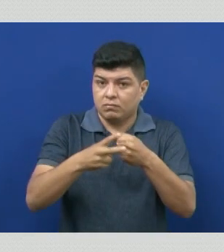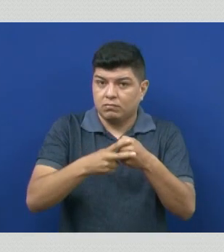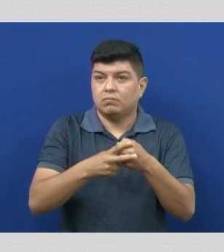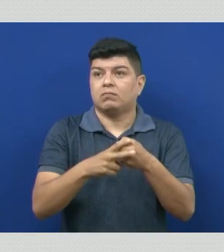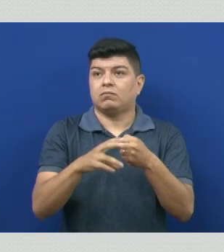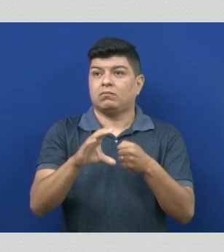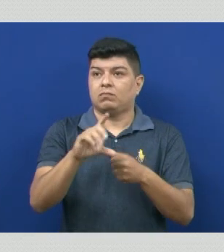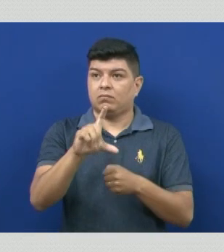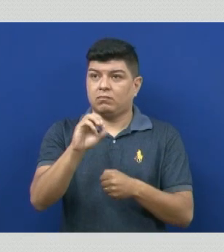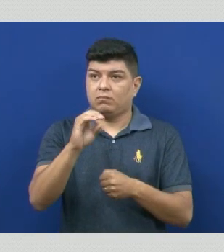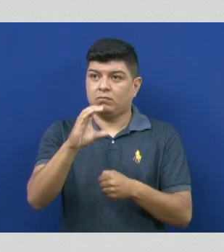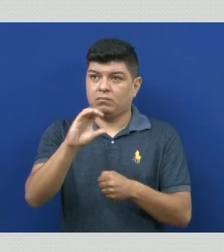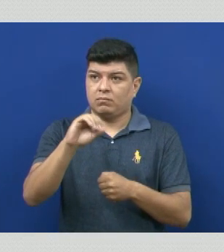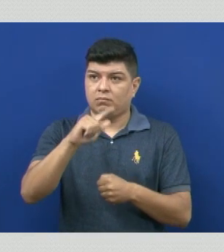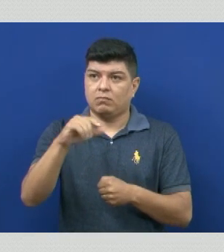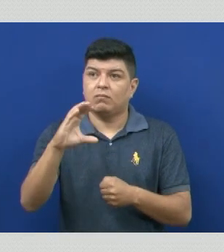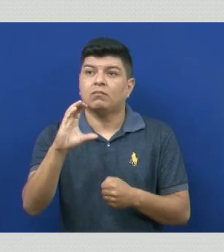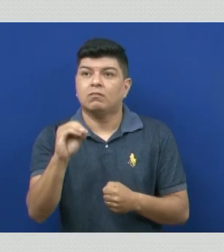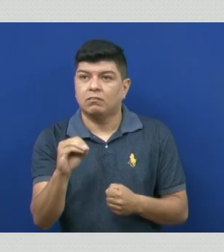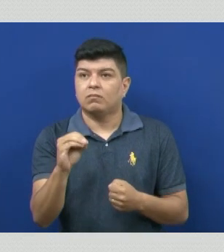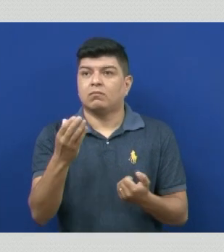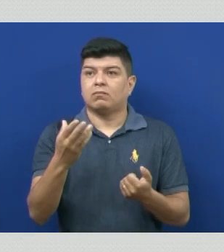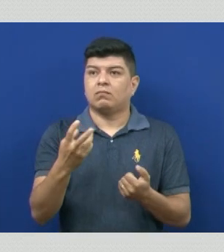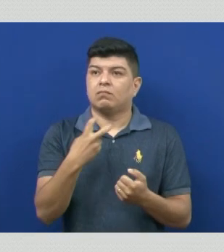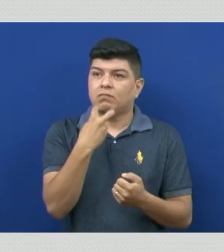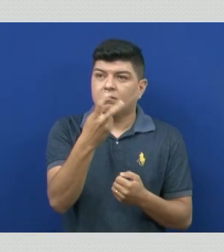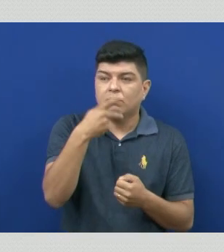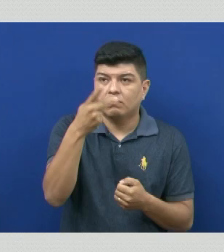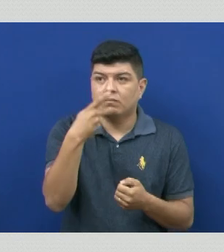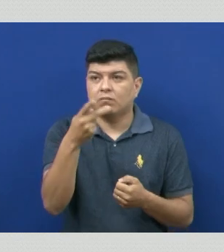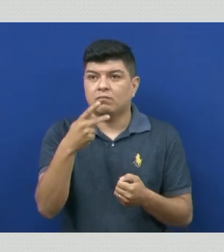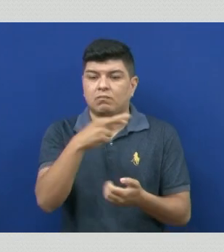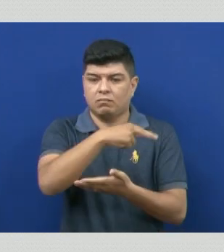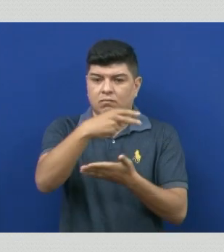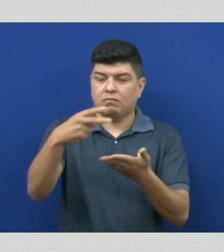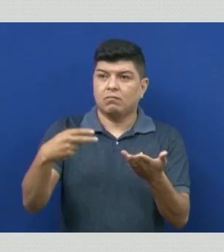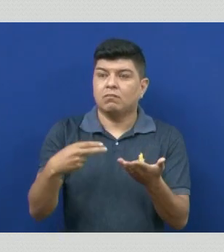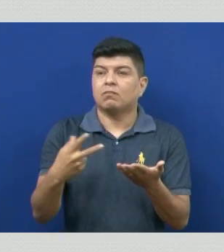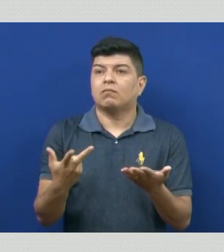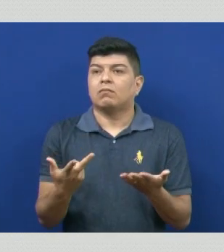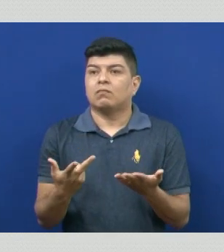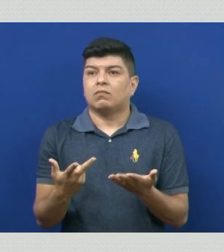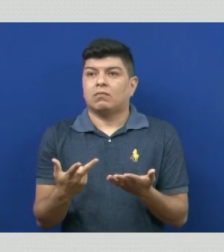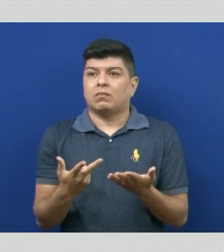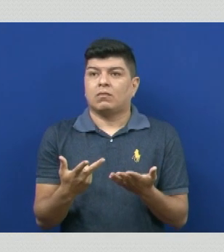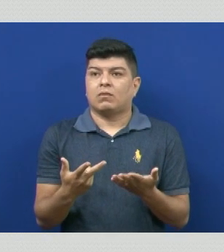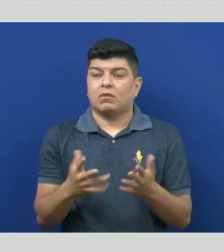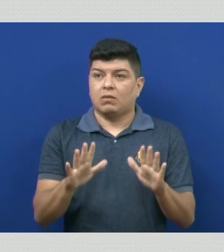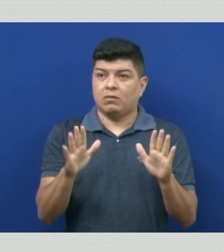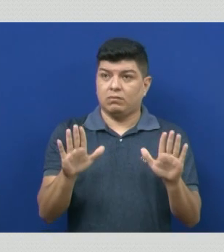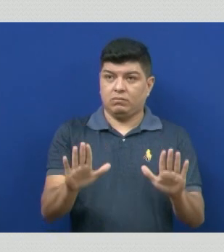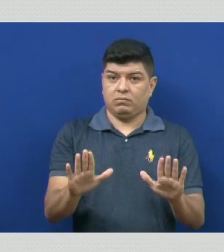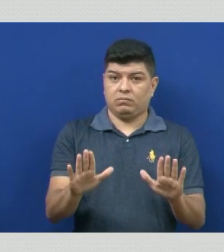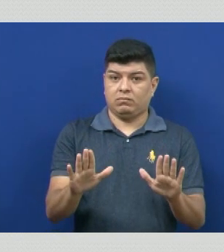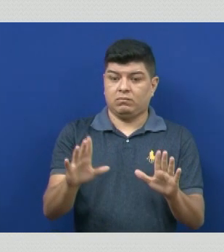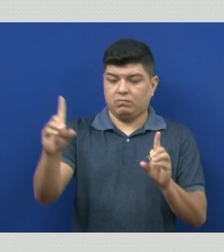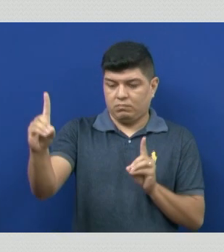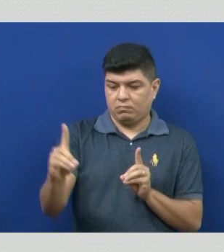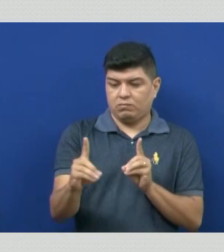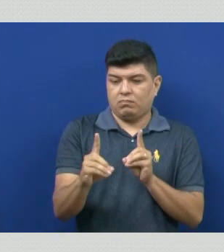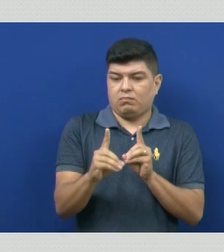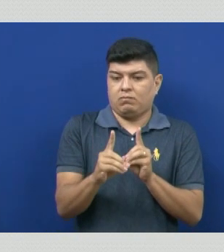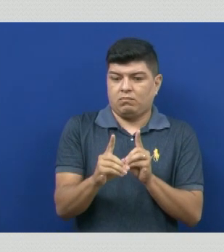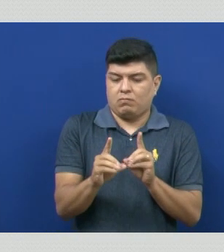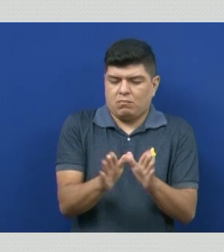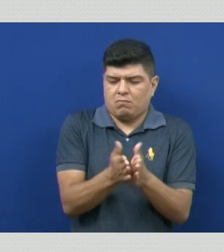interlocução, como dizer, responder, falar, entre outros. O exemplo: um dia em que estava lá, aproximou-se dela uma